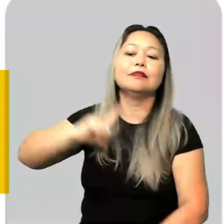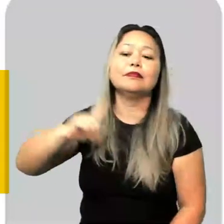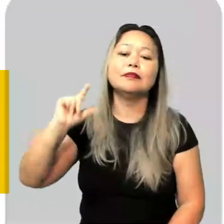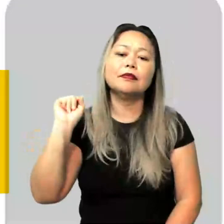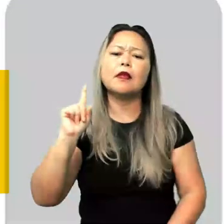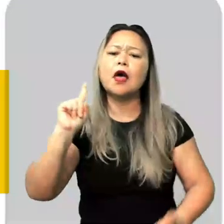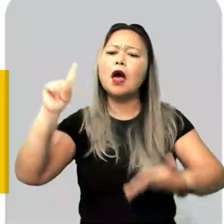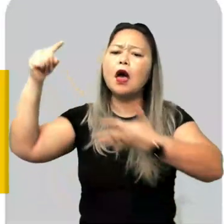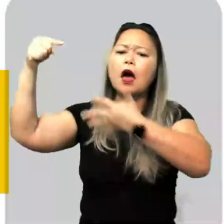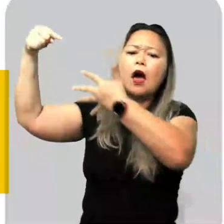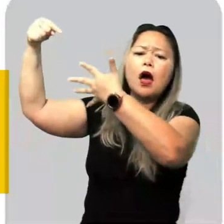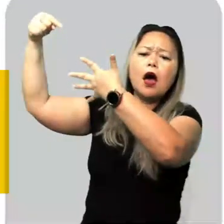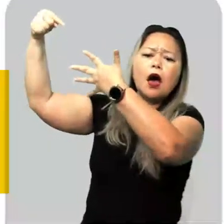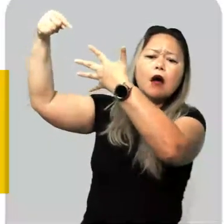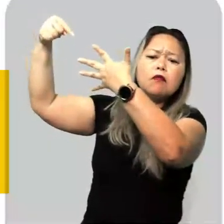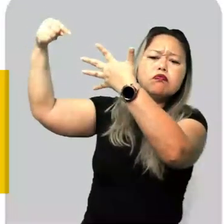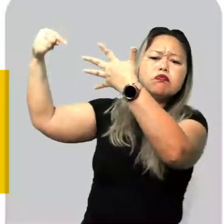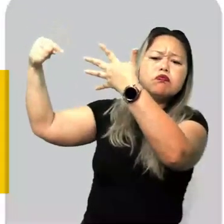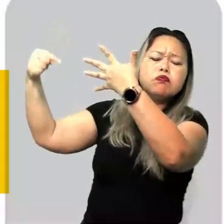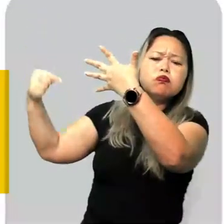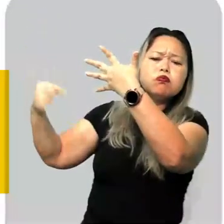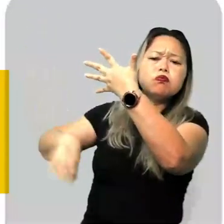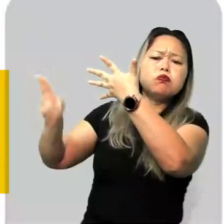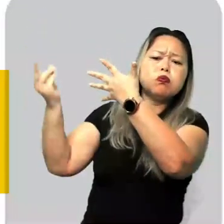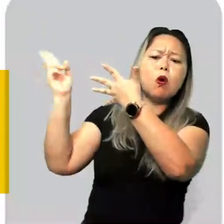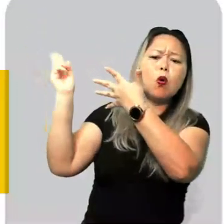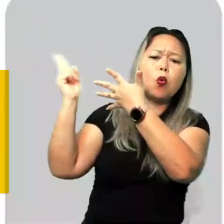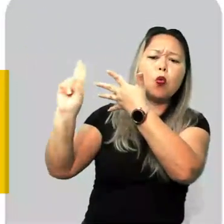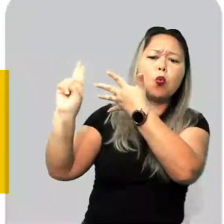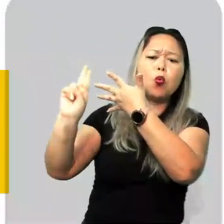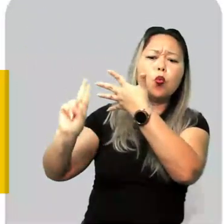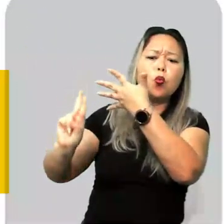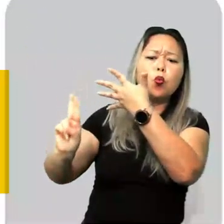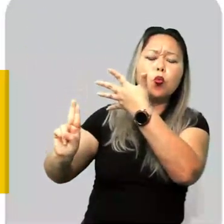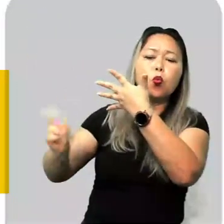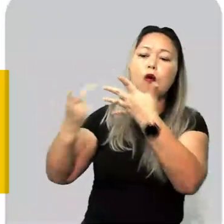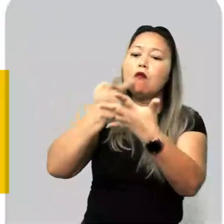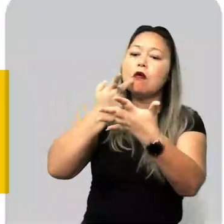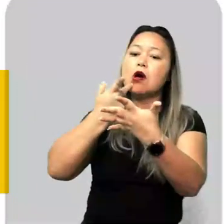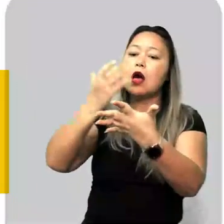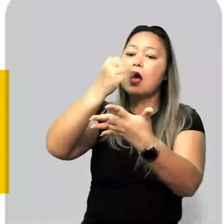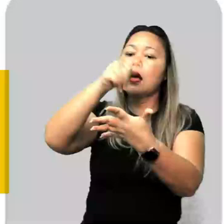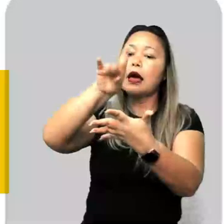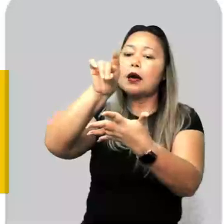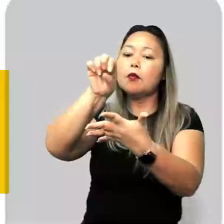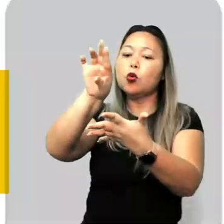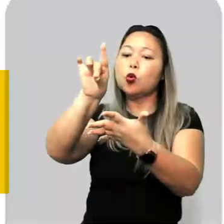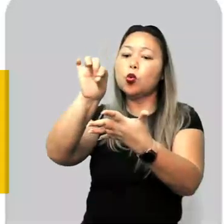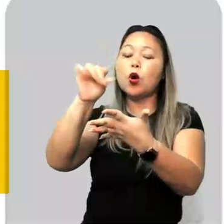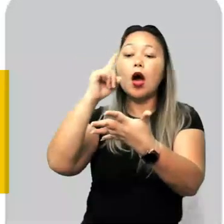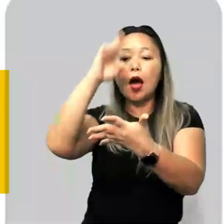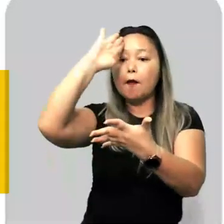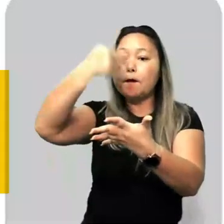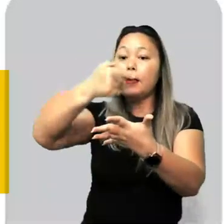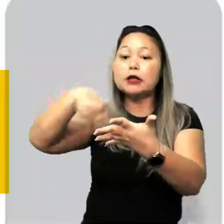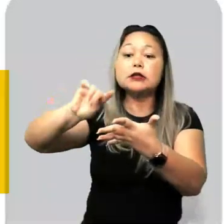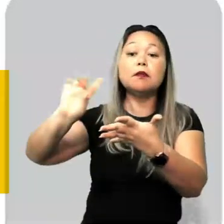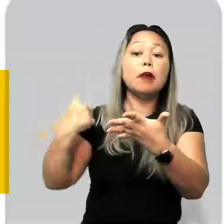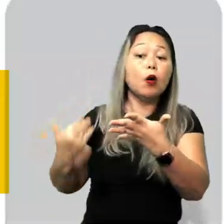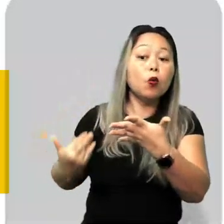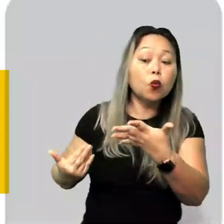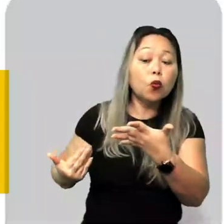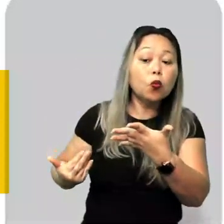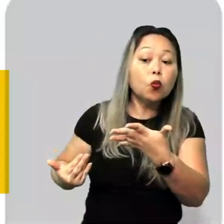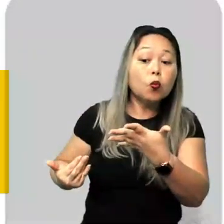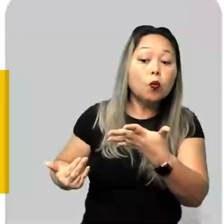tem várias situações classificatórias quando nós falamos de carboidratos. A principal,